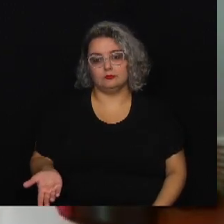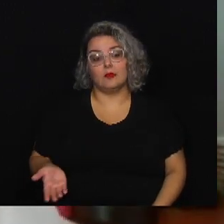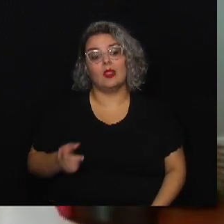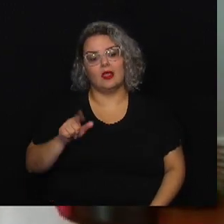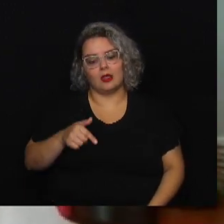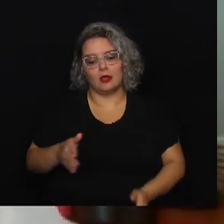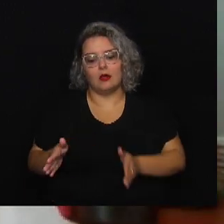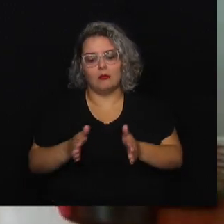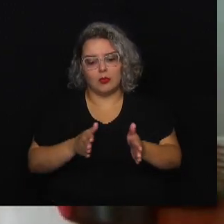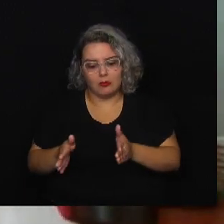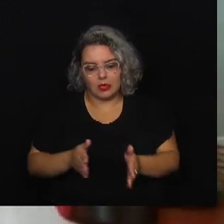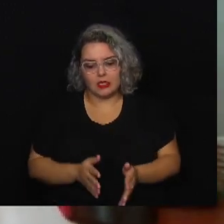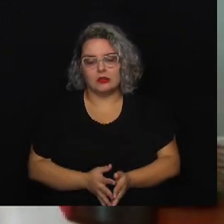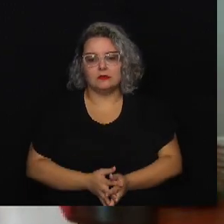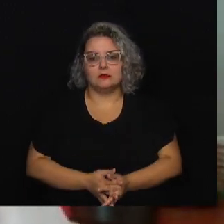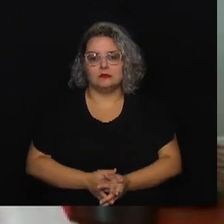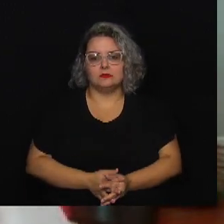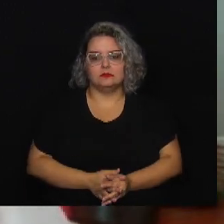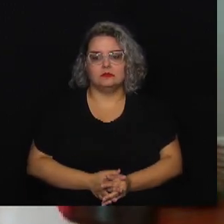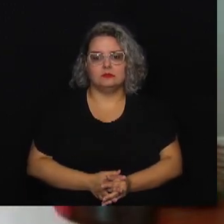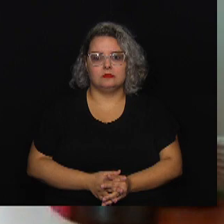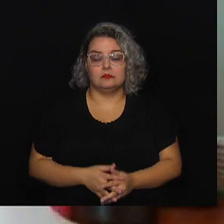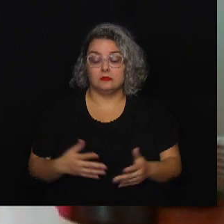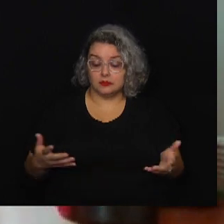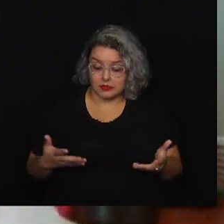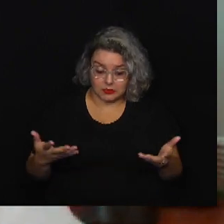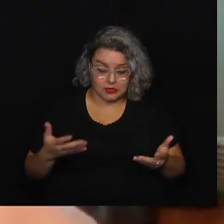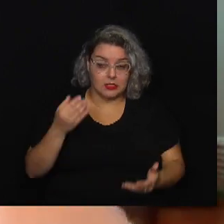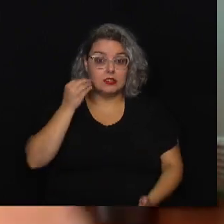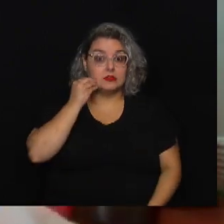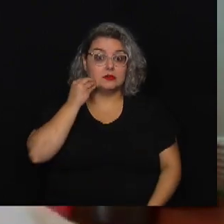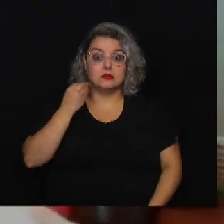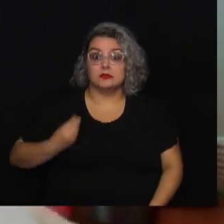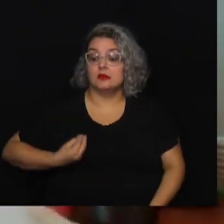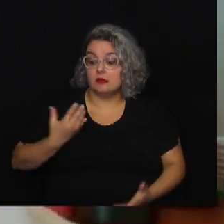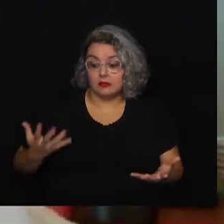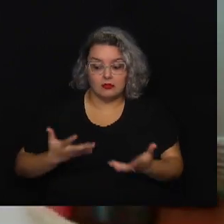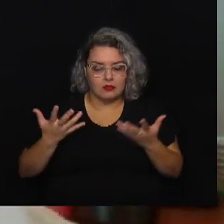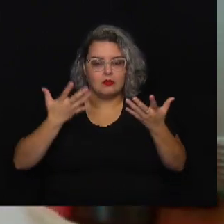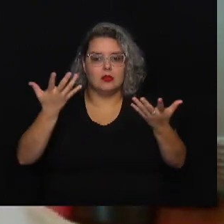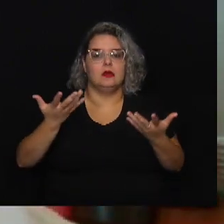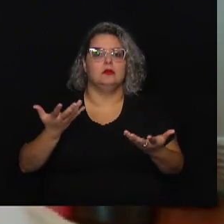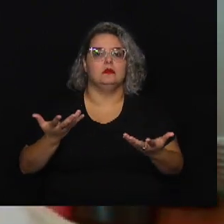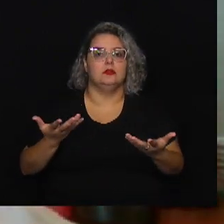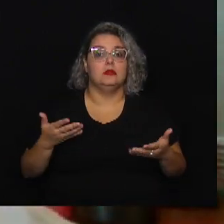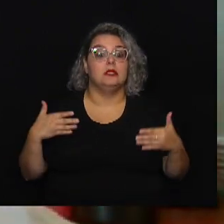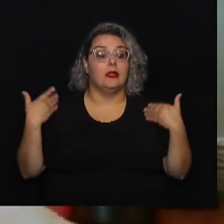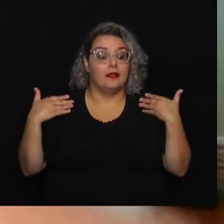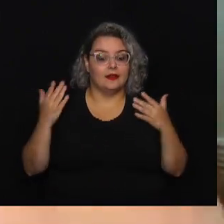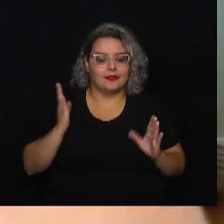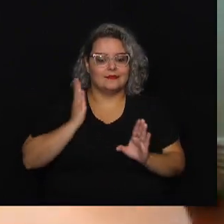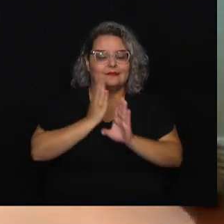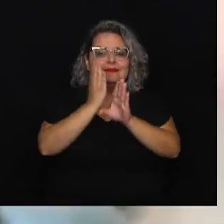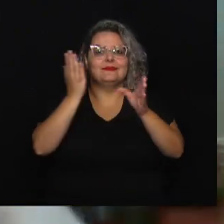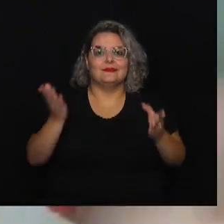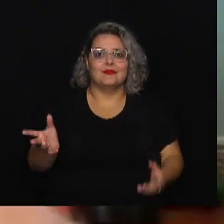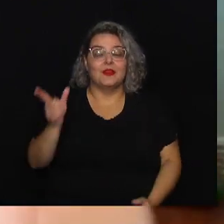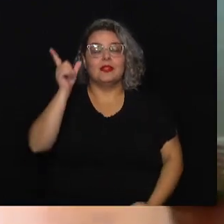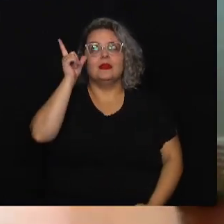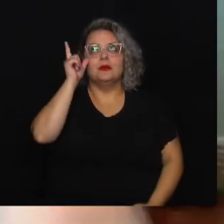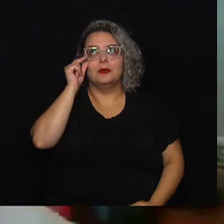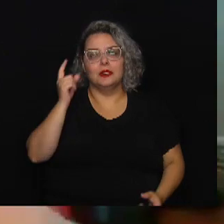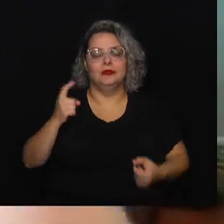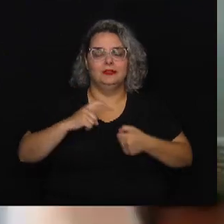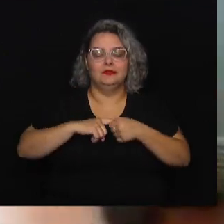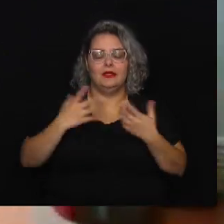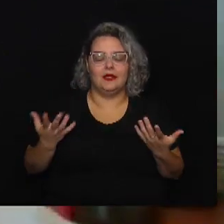momento que vamos ali tentar viver com a alegria de um reencontro, né? Ufa, que